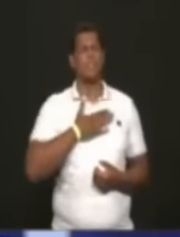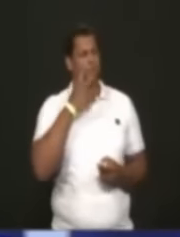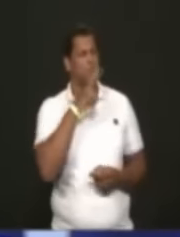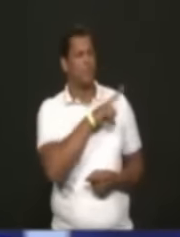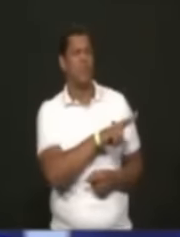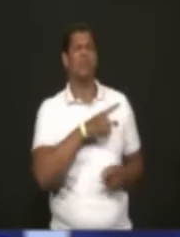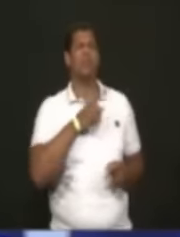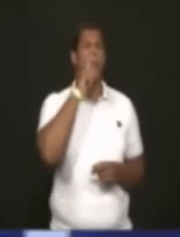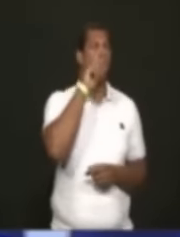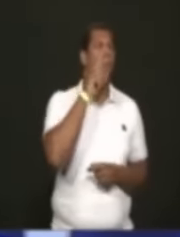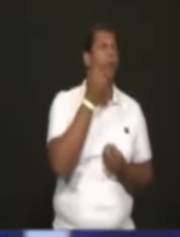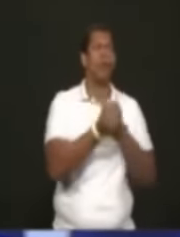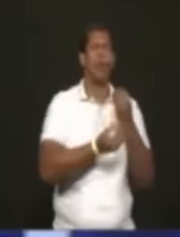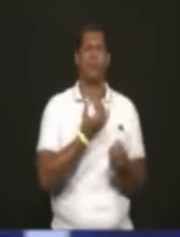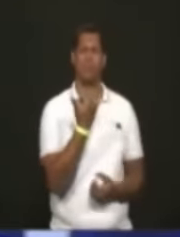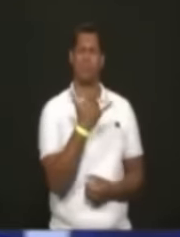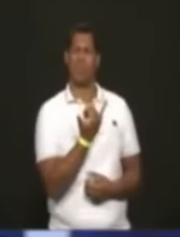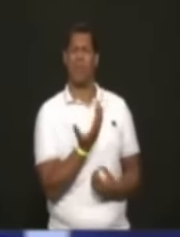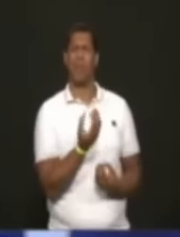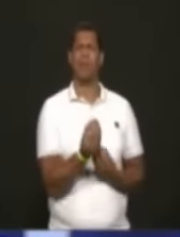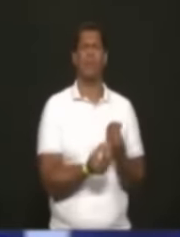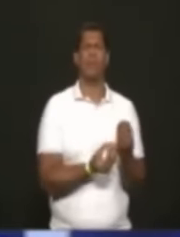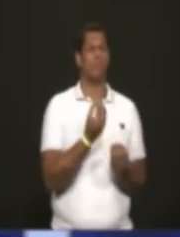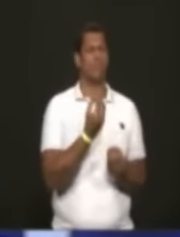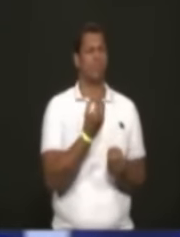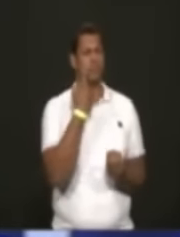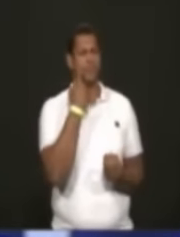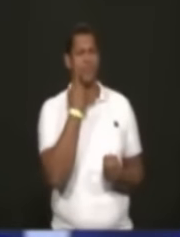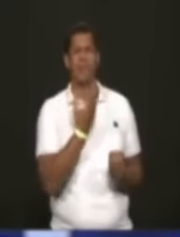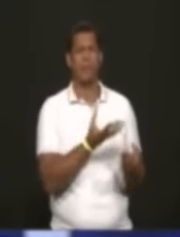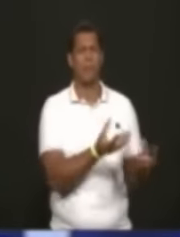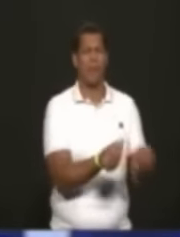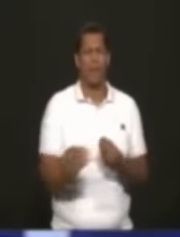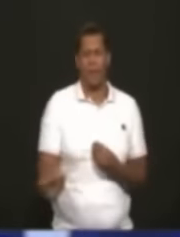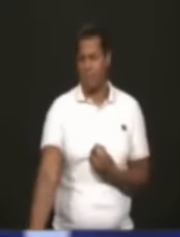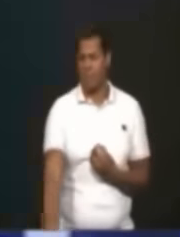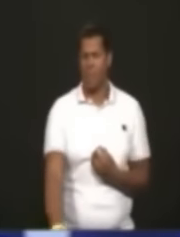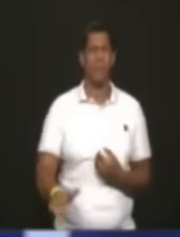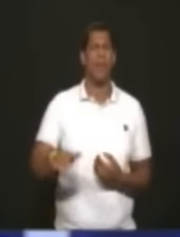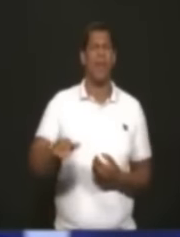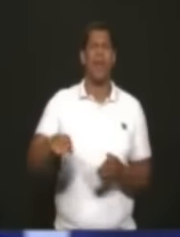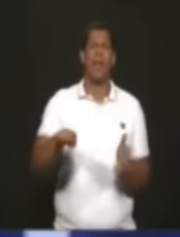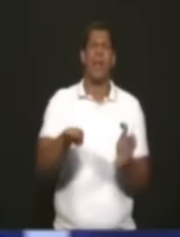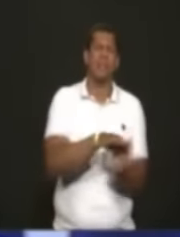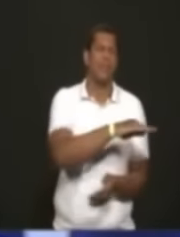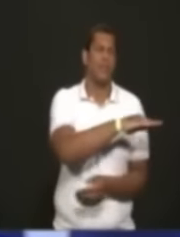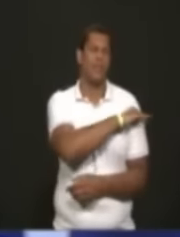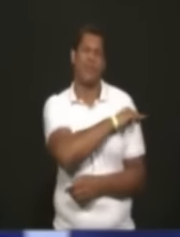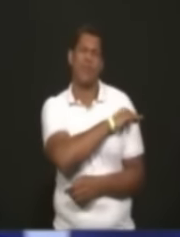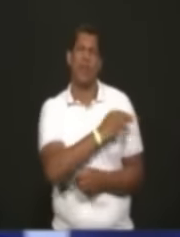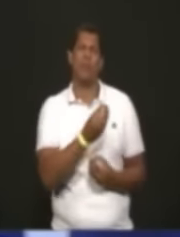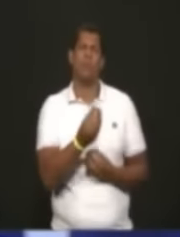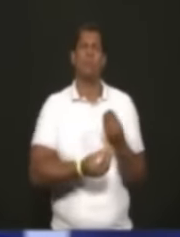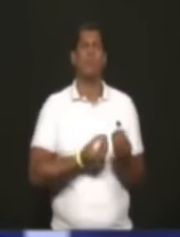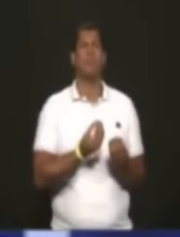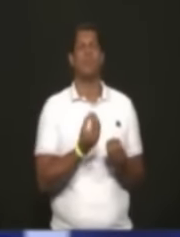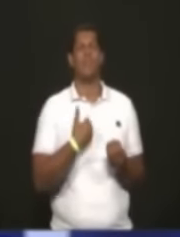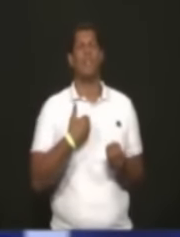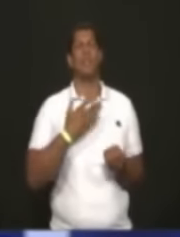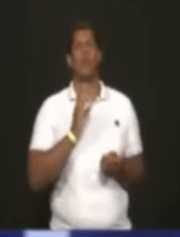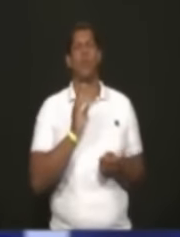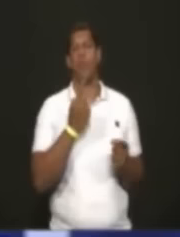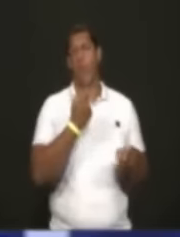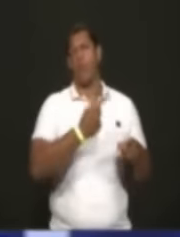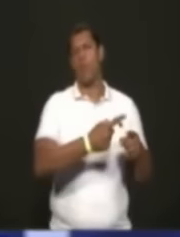celulares, principalmente no ensino que a gente pega da criança, da creche até o final do ensino fundamental. Então, eu sou favorável, sim,